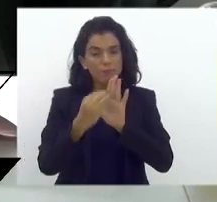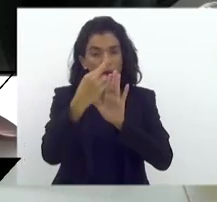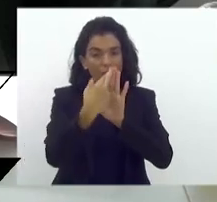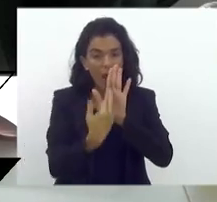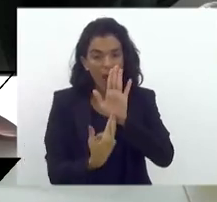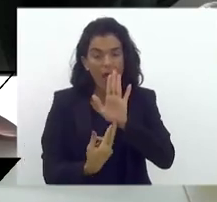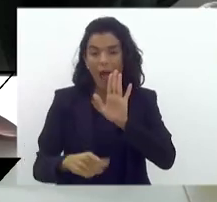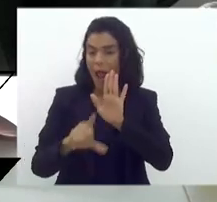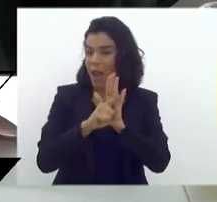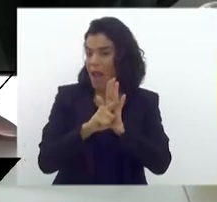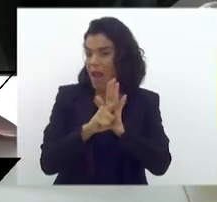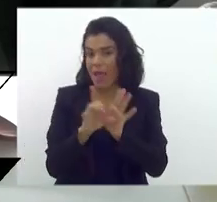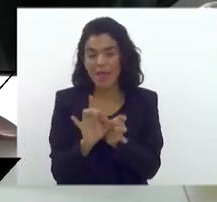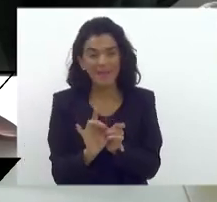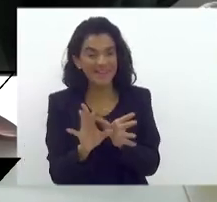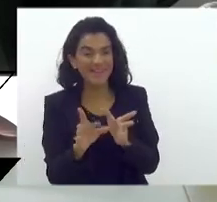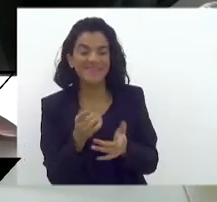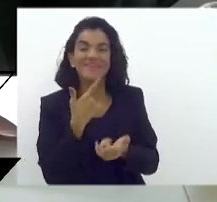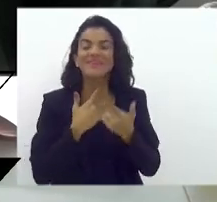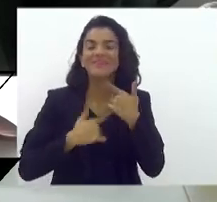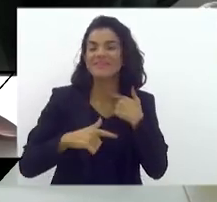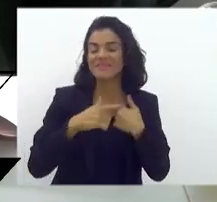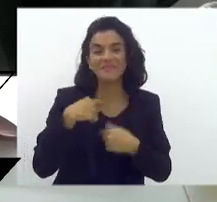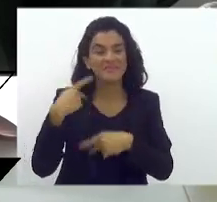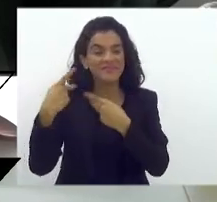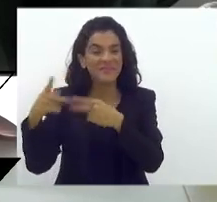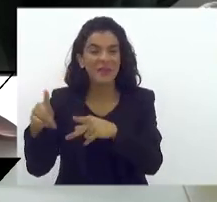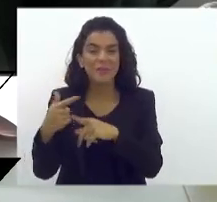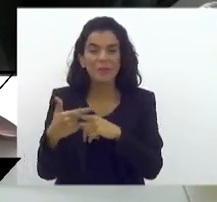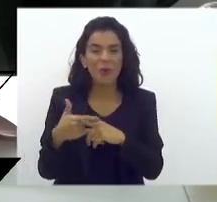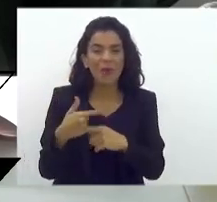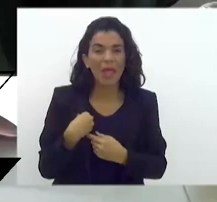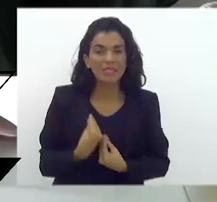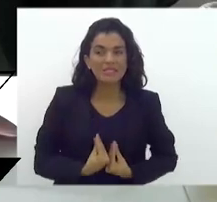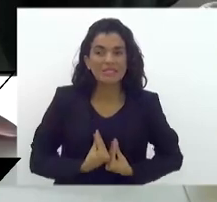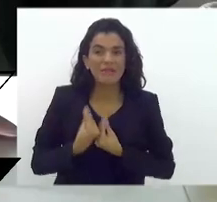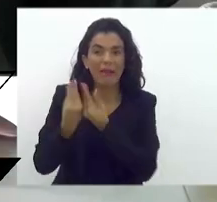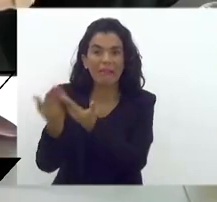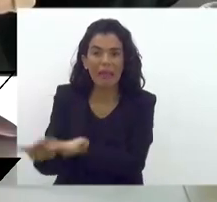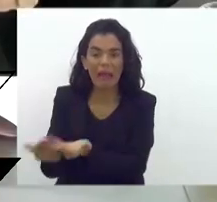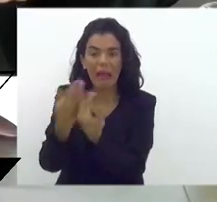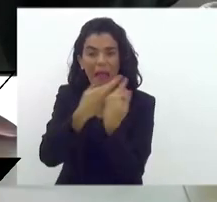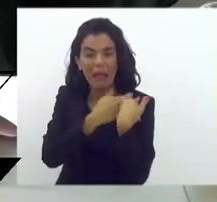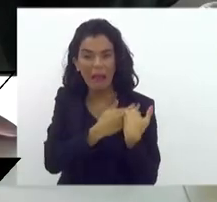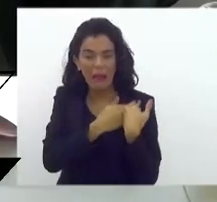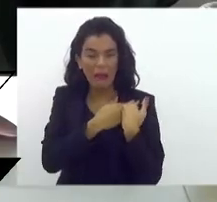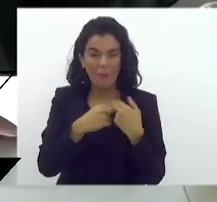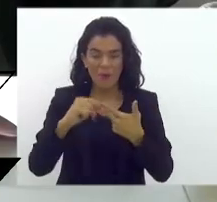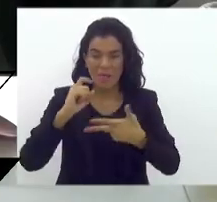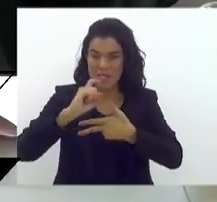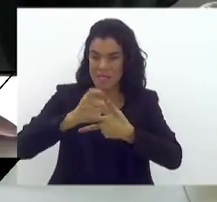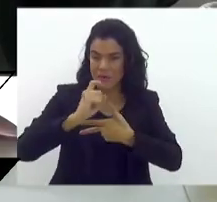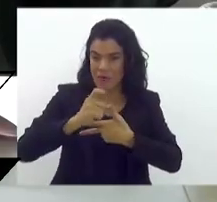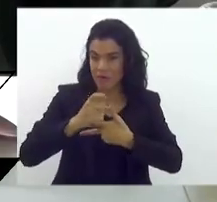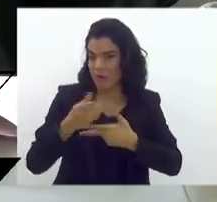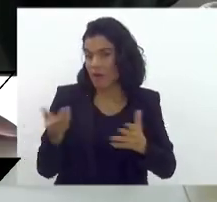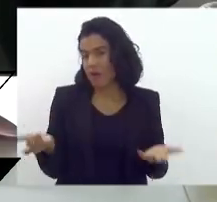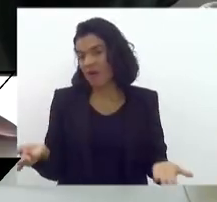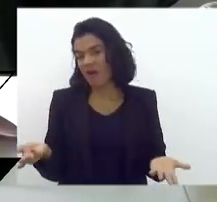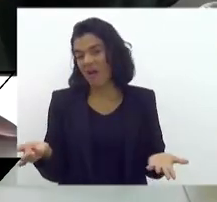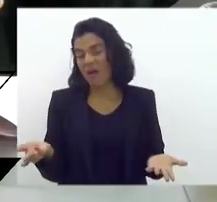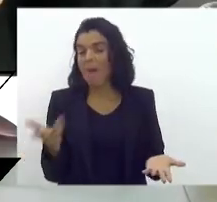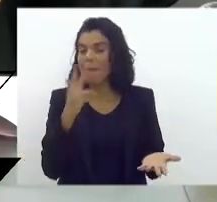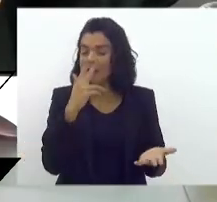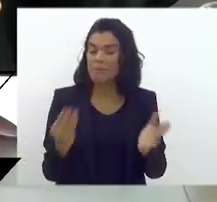a lei que ele quiser e bem entender. Por que nós vamos dar uma atribuição ao Executivo que é da dele? E aí, quando a gente